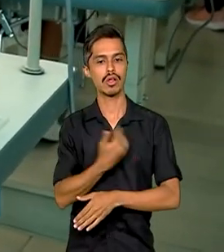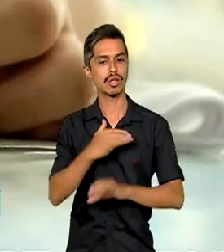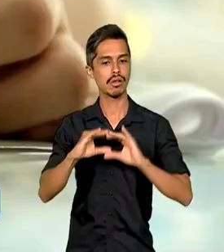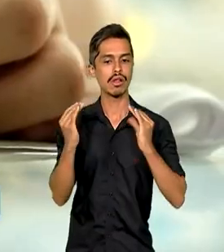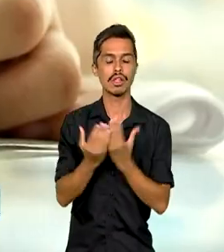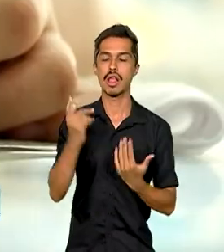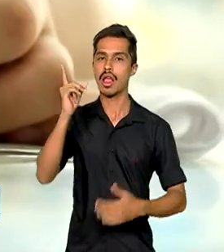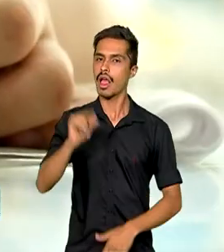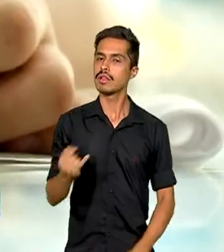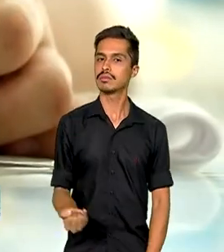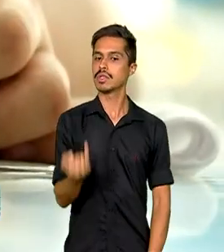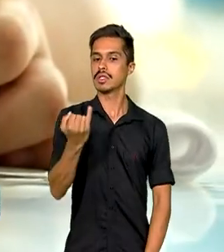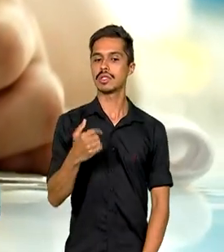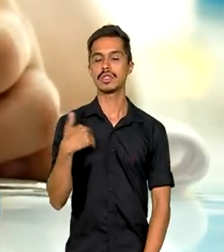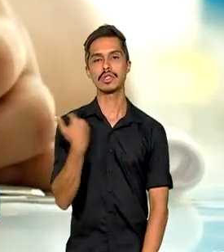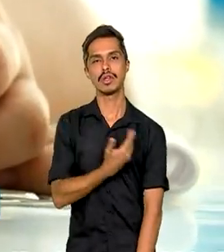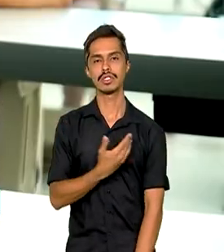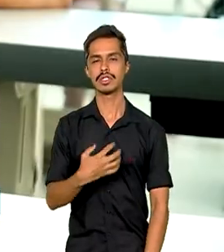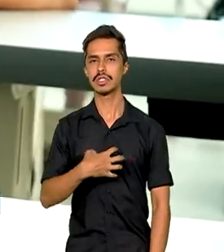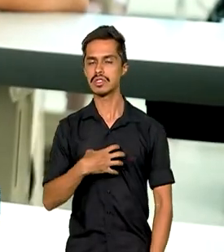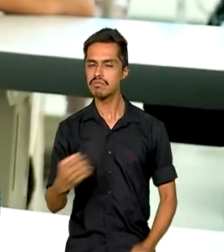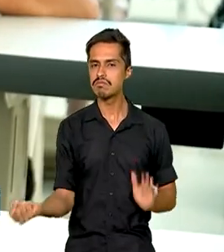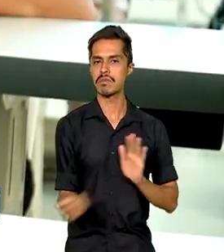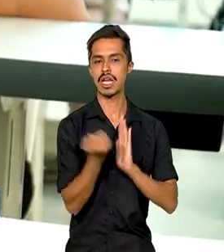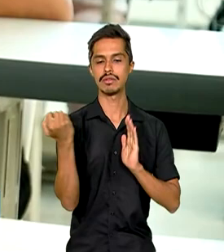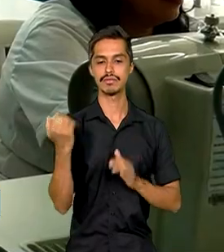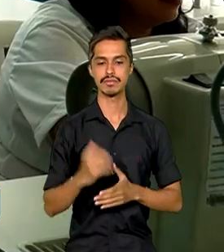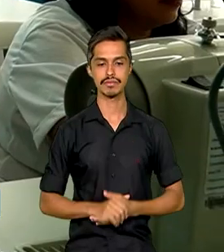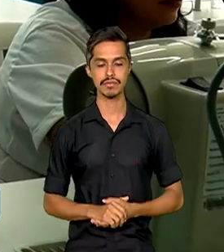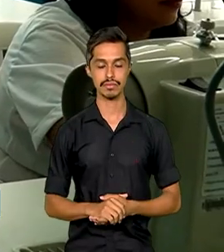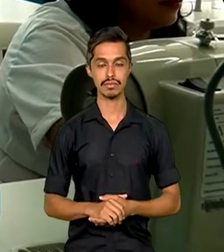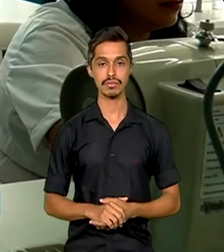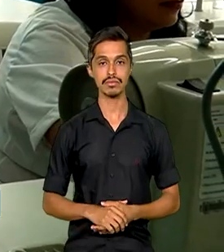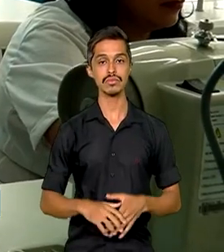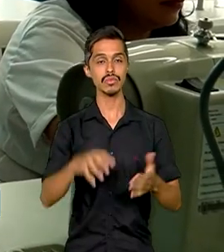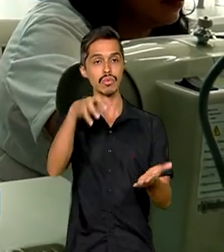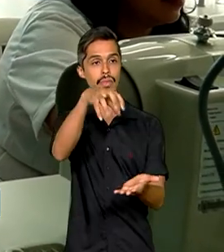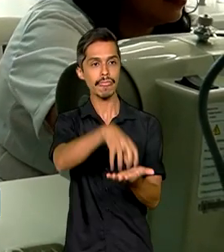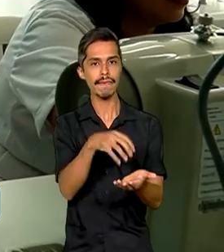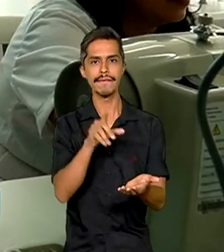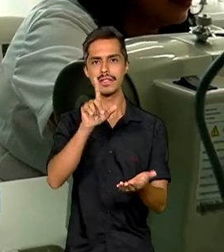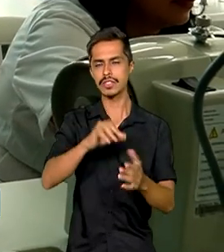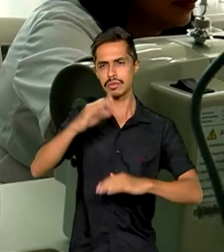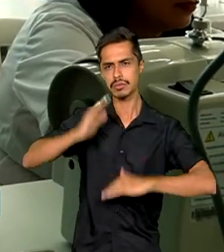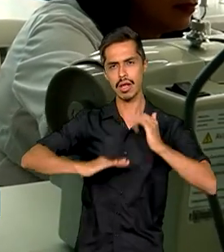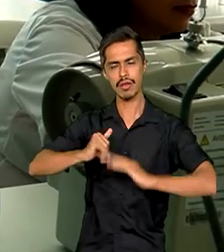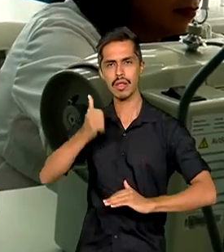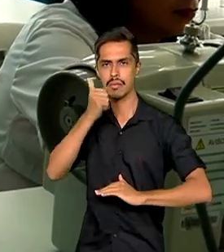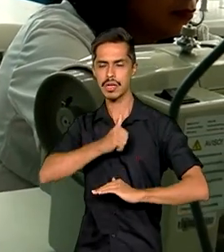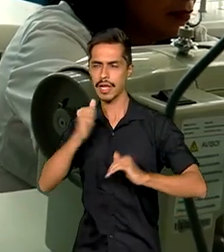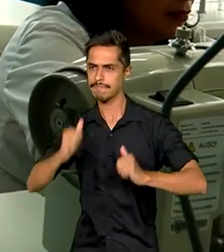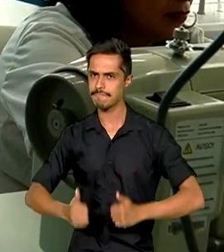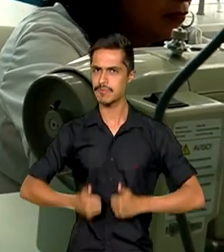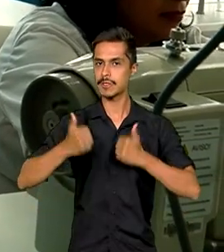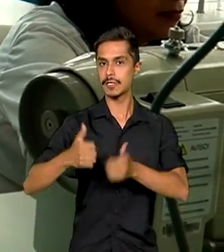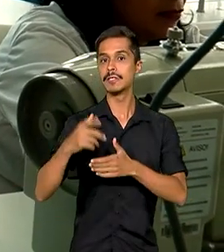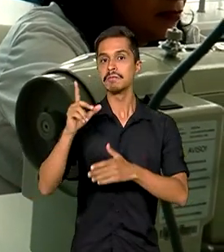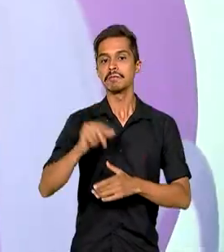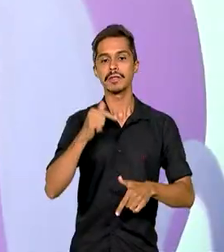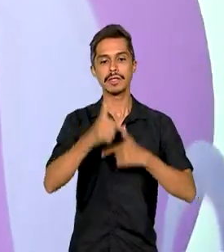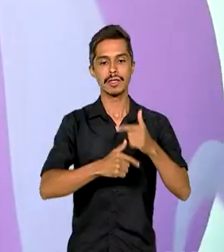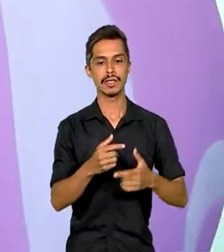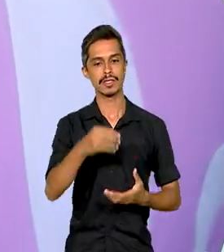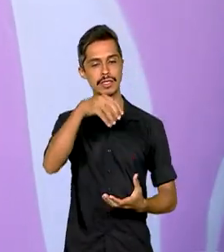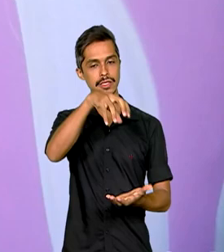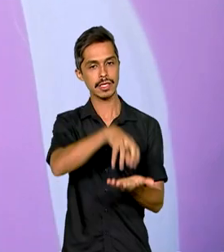algo assim para ficar na história, realmente. O Centro de Qualificação Profissional da Mulher passa a funcionar na sede do